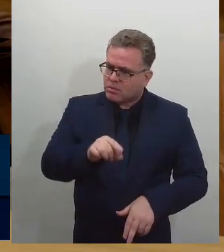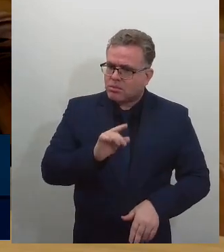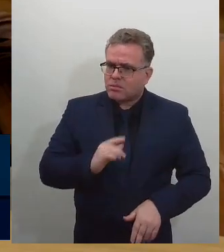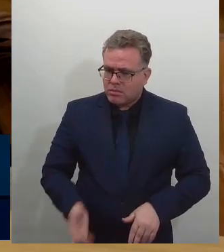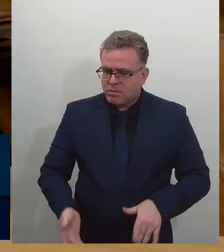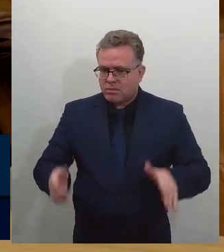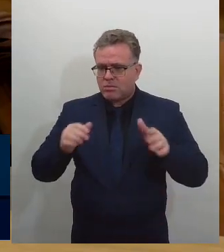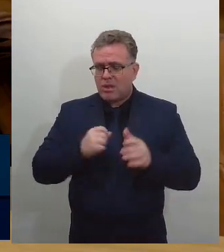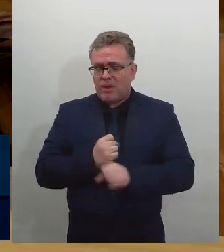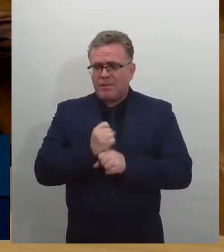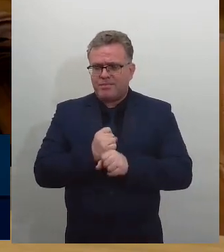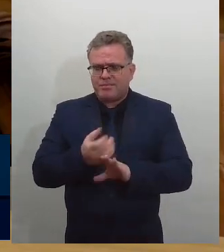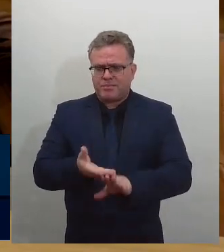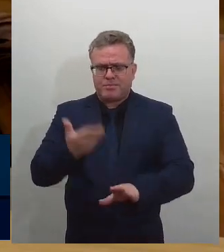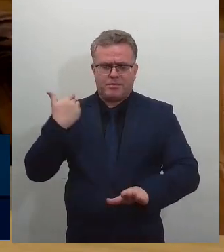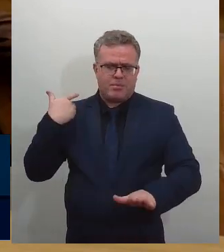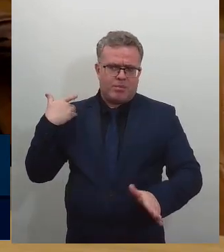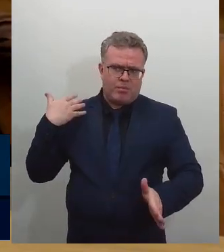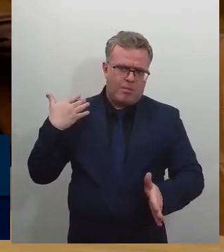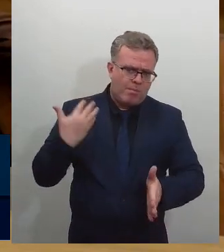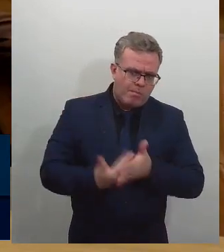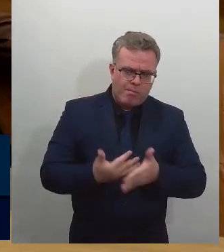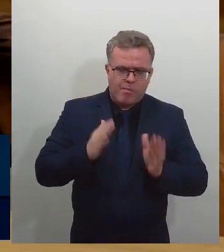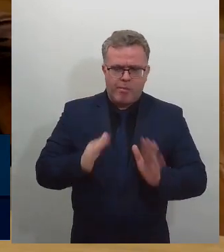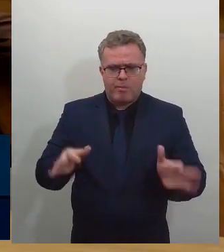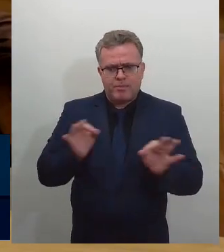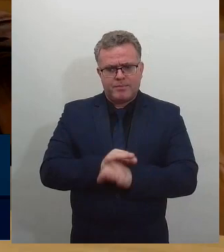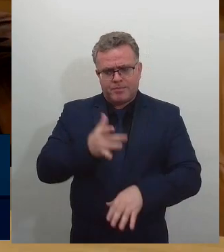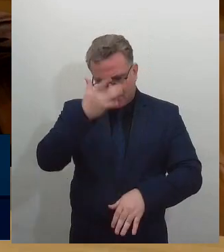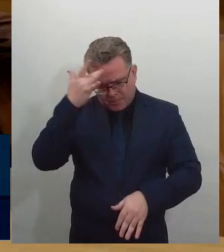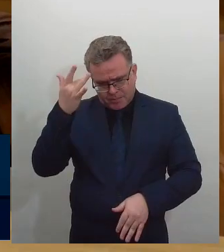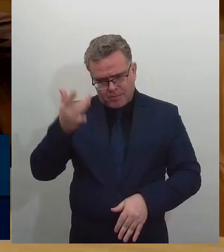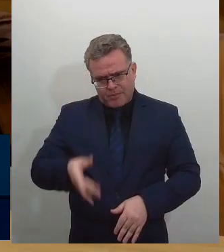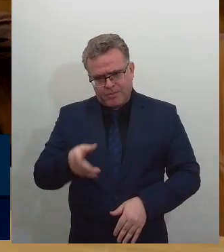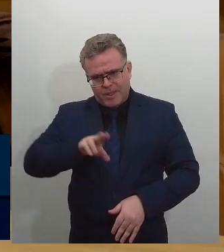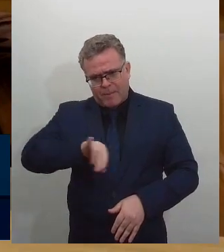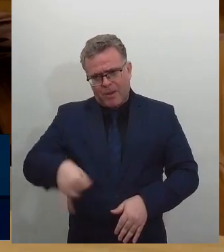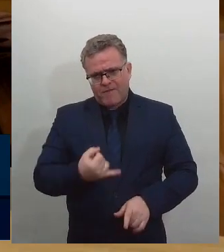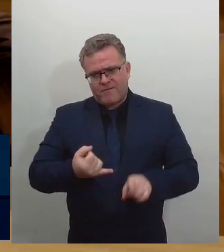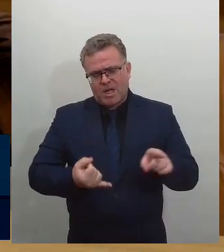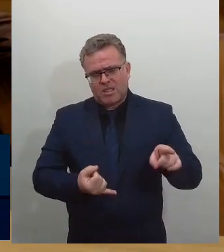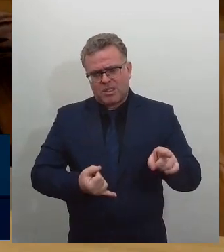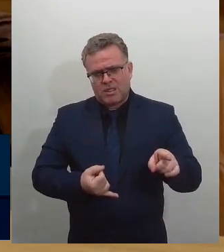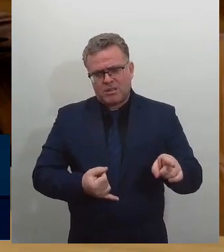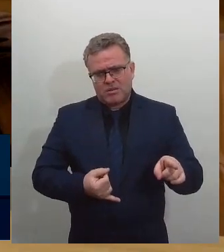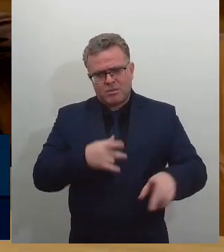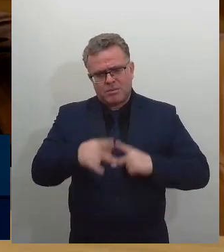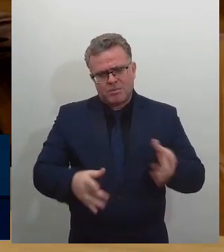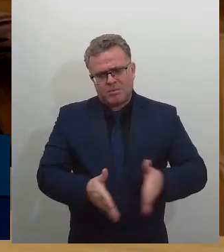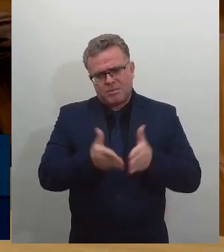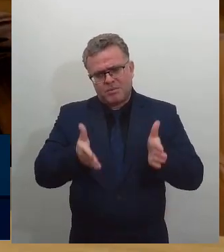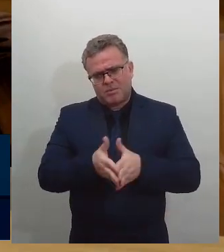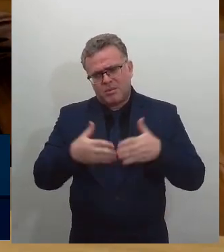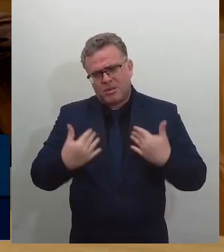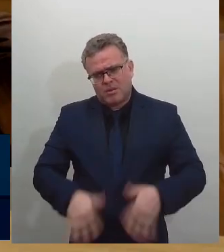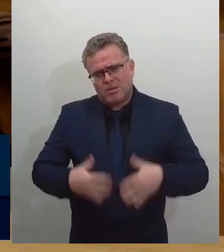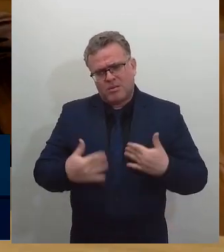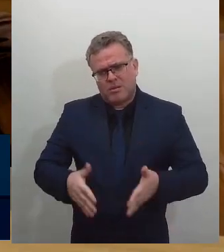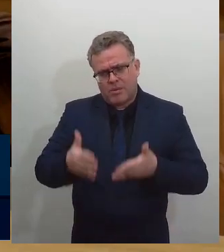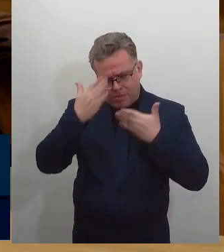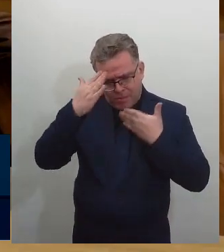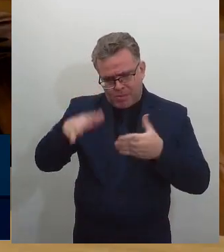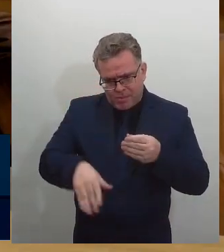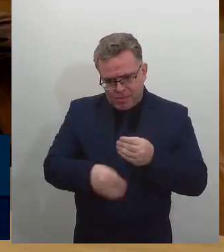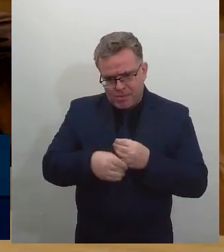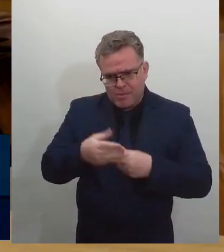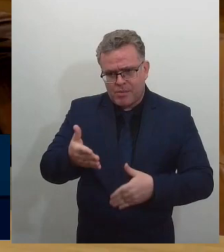anos. Muita gente se utilizando da miséria daquele povo. Isso é um absurdo. Muito obrigado pela parte. Que Deus abençoe o senhor